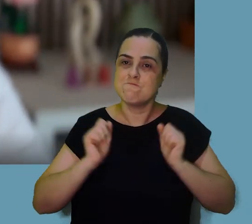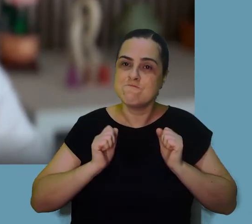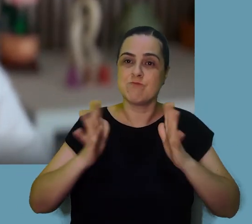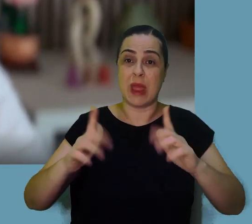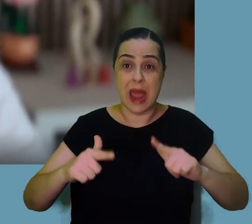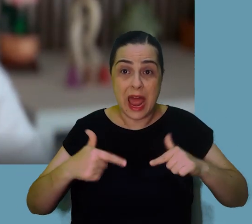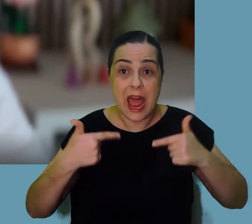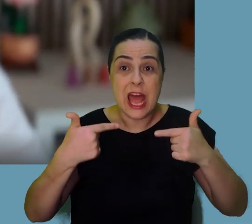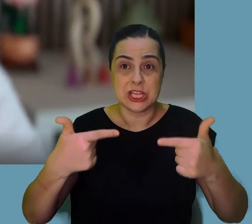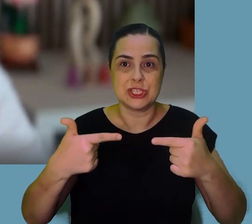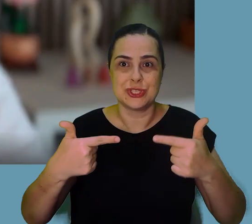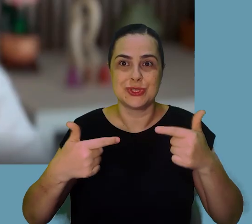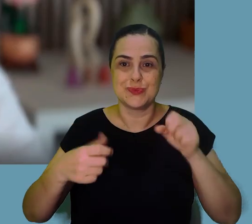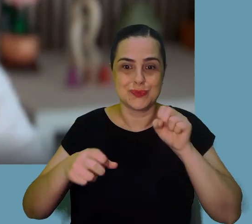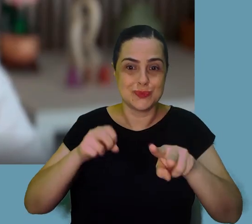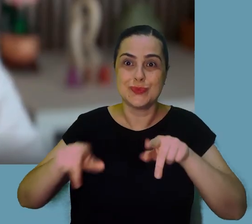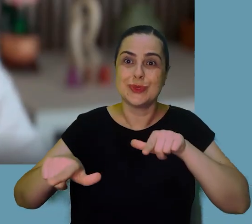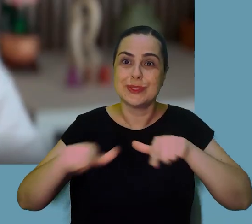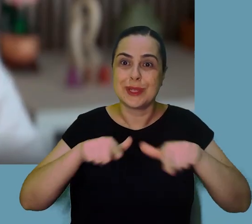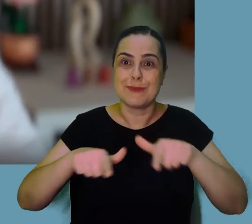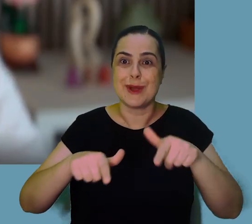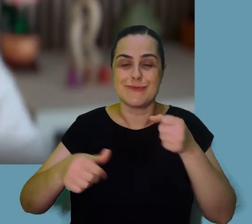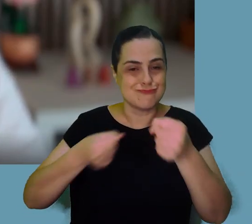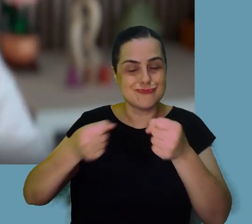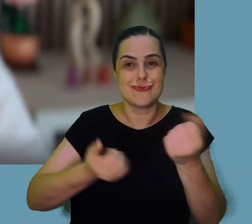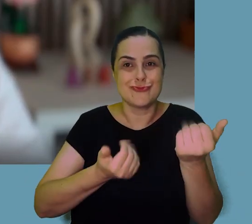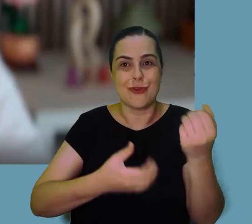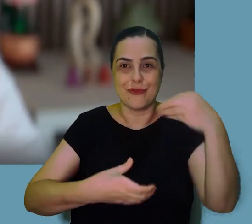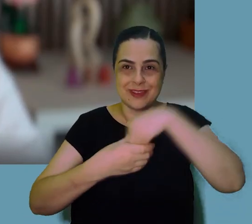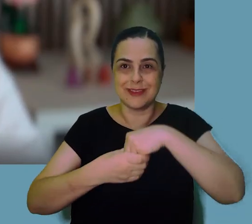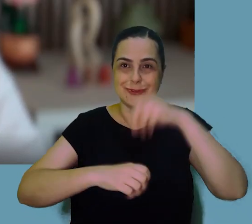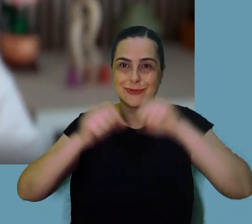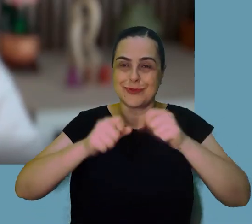essa empregabilidade da juventude nas organizações.